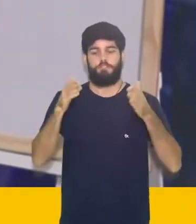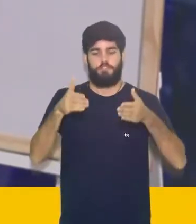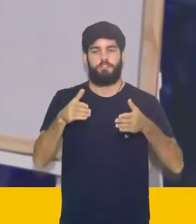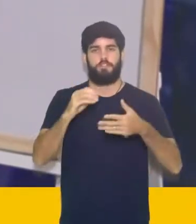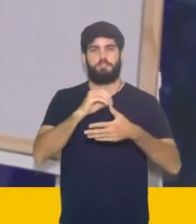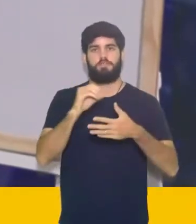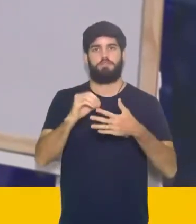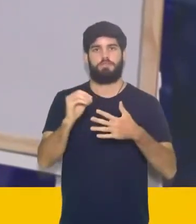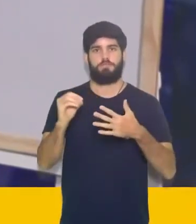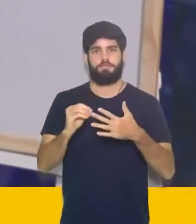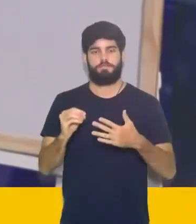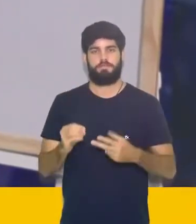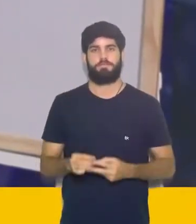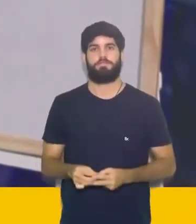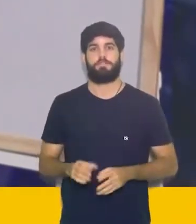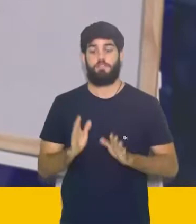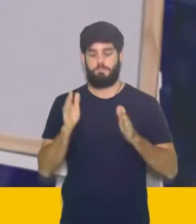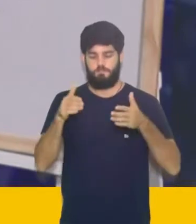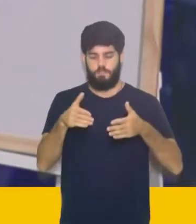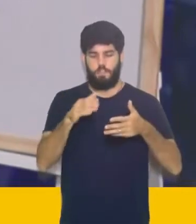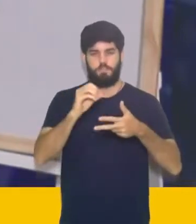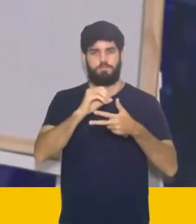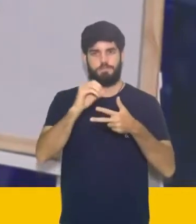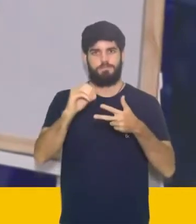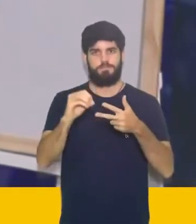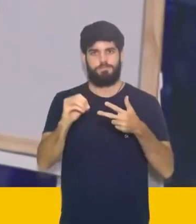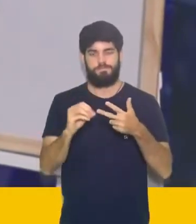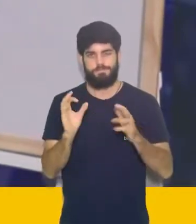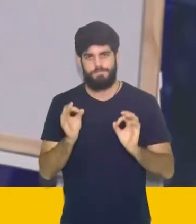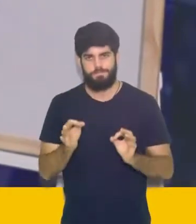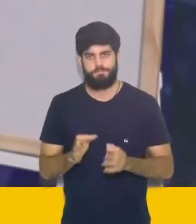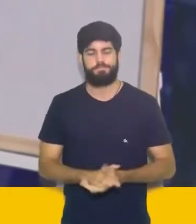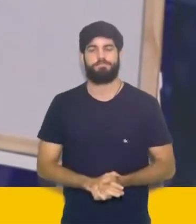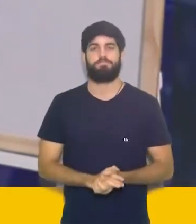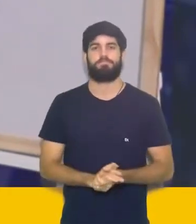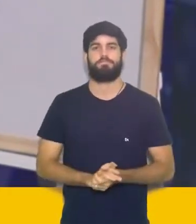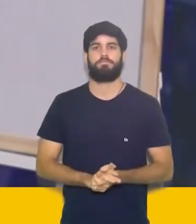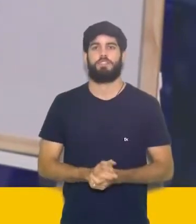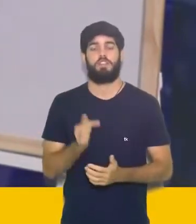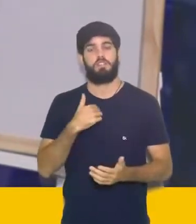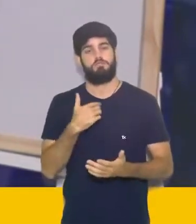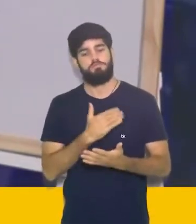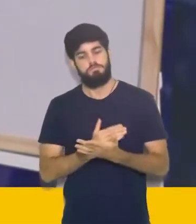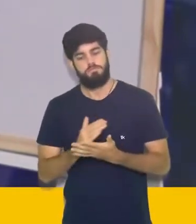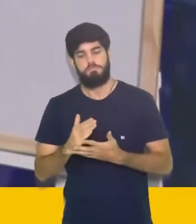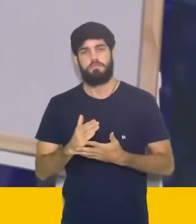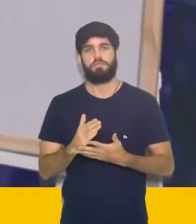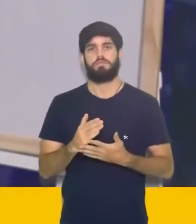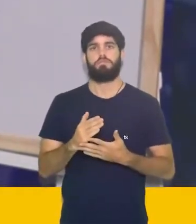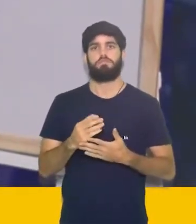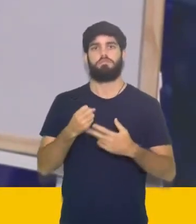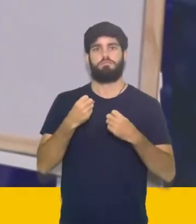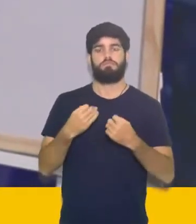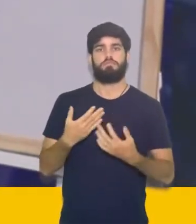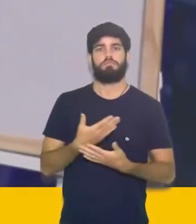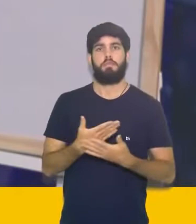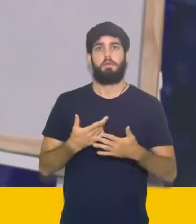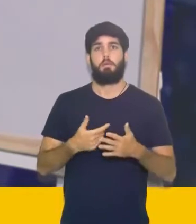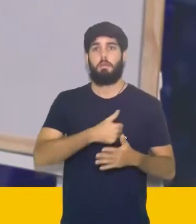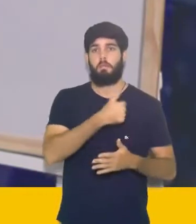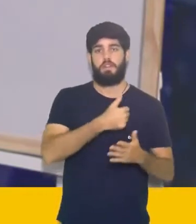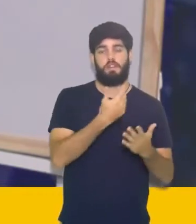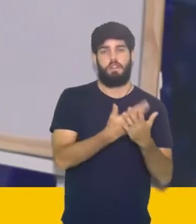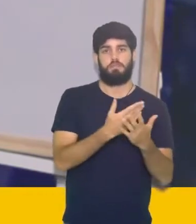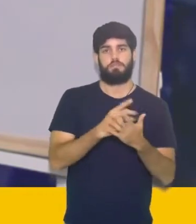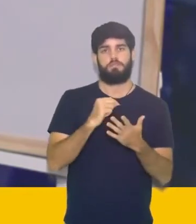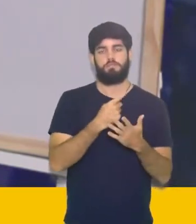Enem, certo? Bem delimitado, né? Para o Enem. Vamos lá. Eu comecei falando com vocês, a primeira aula a gente falou de